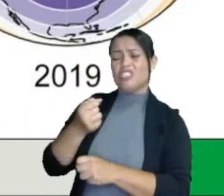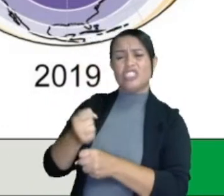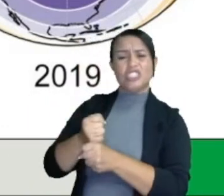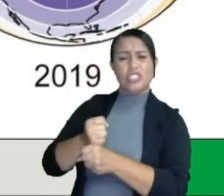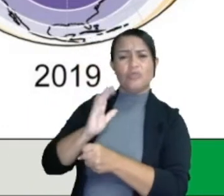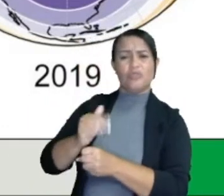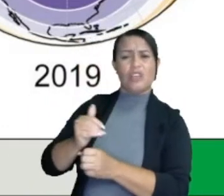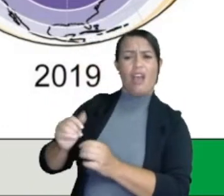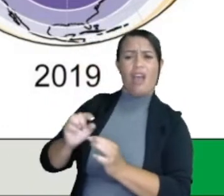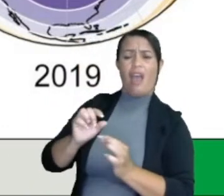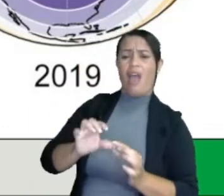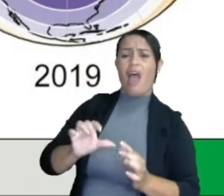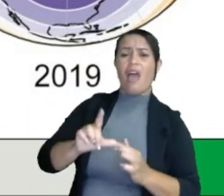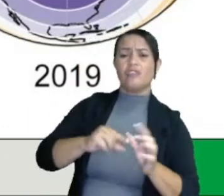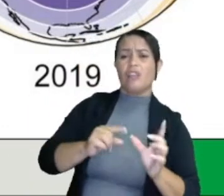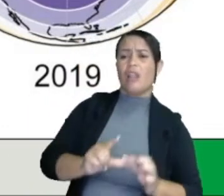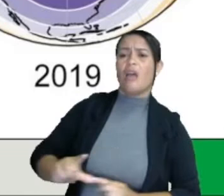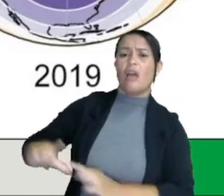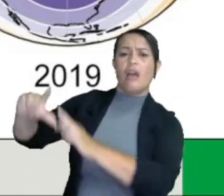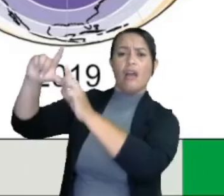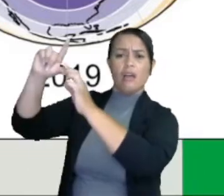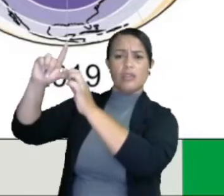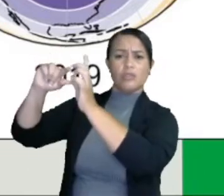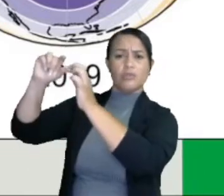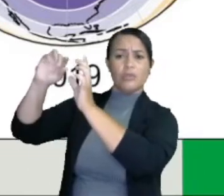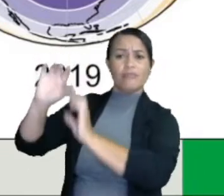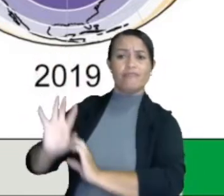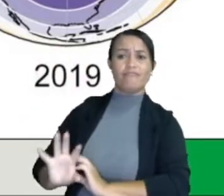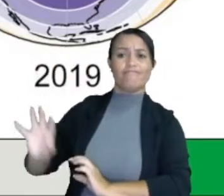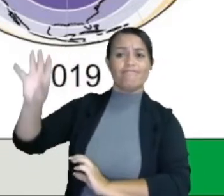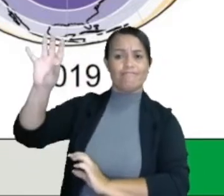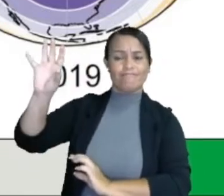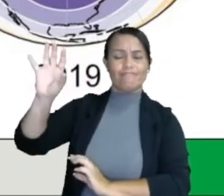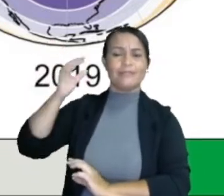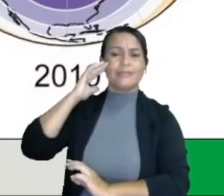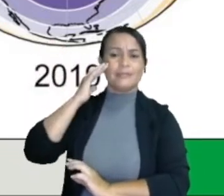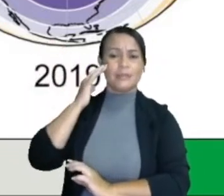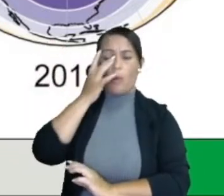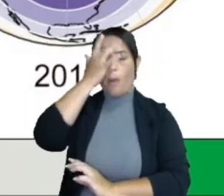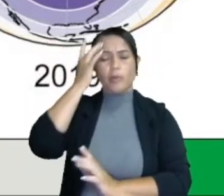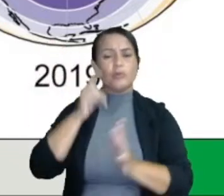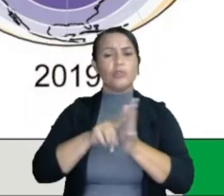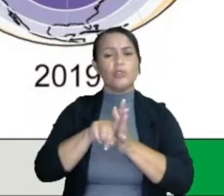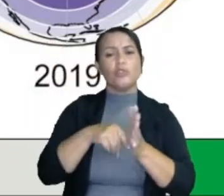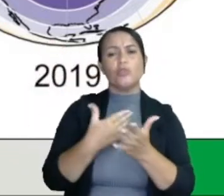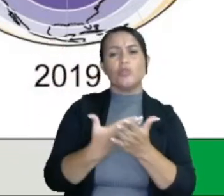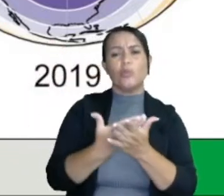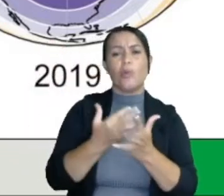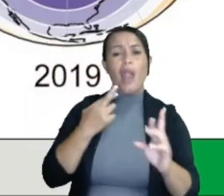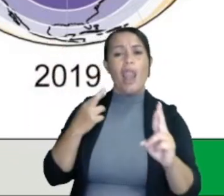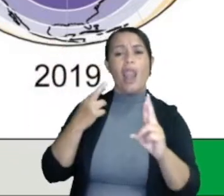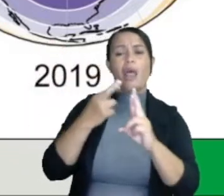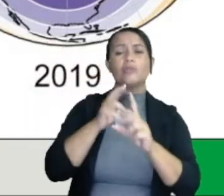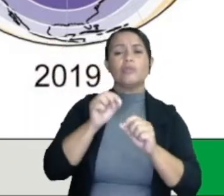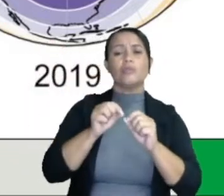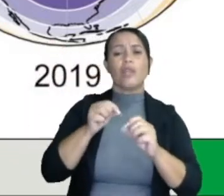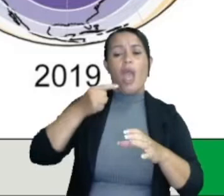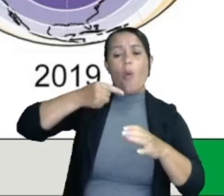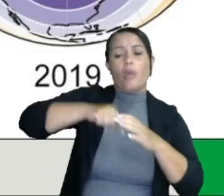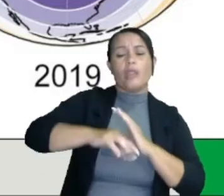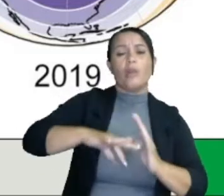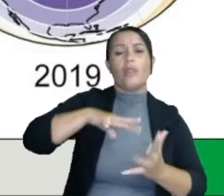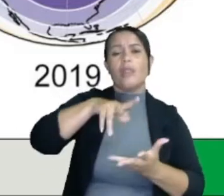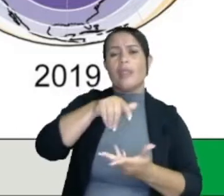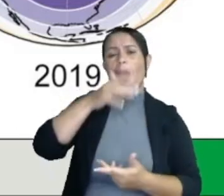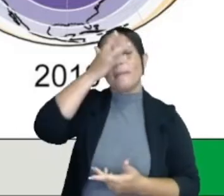diferença e uma alteração visível que foi, logicamente, aí descoberta por, né, estudos relacionados ao interior da Terra,